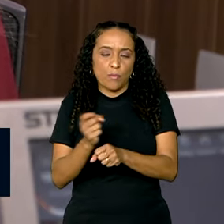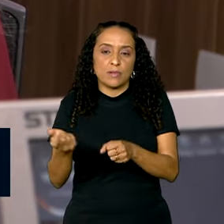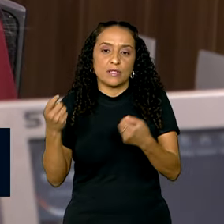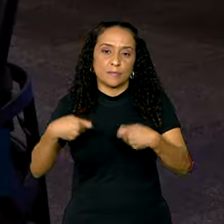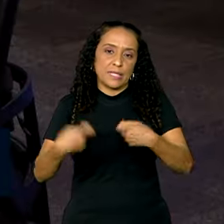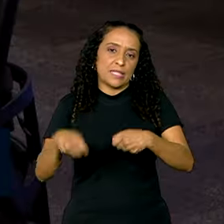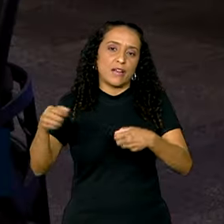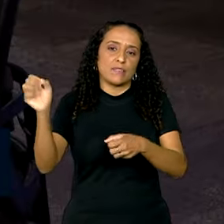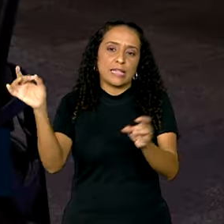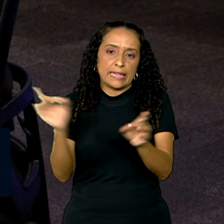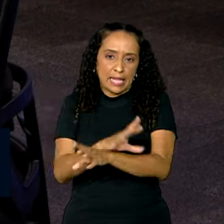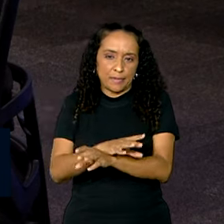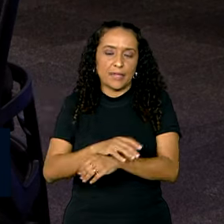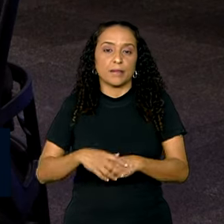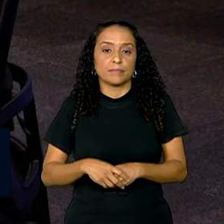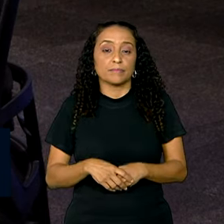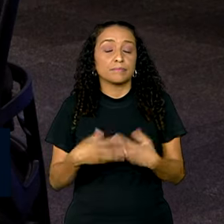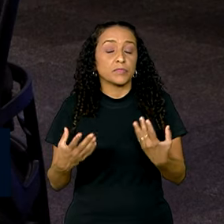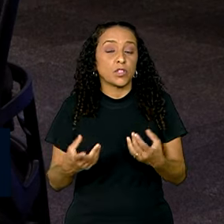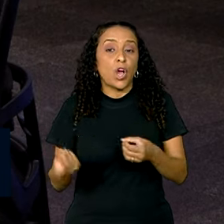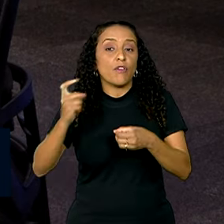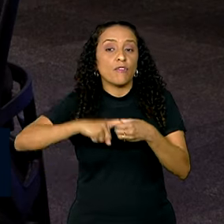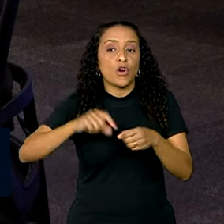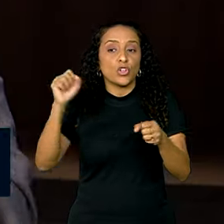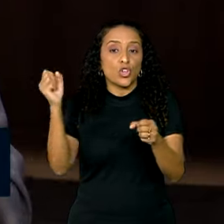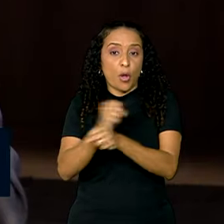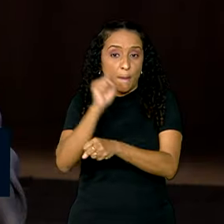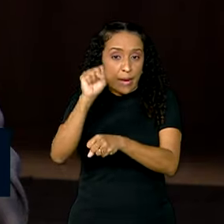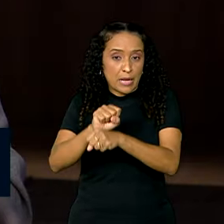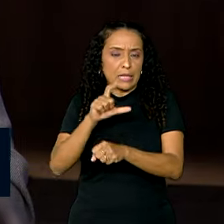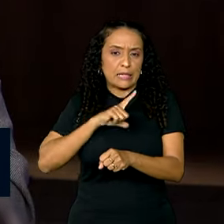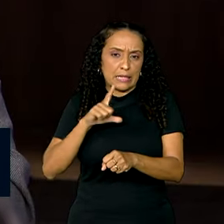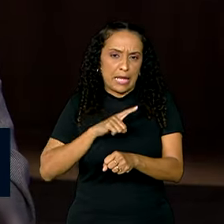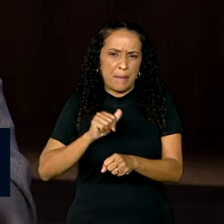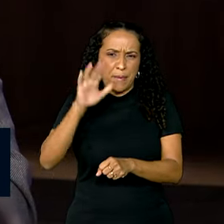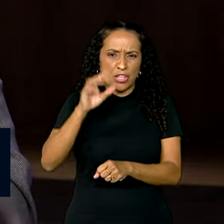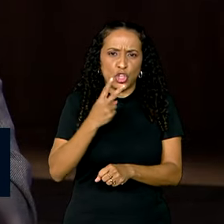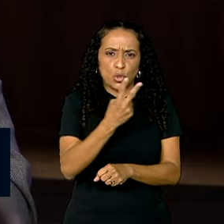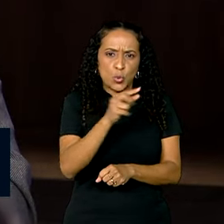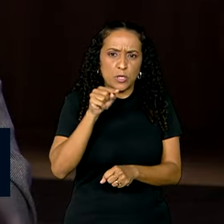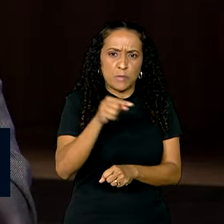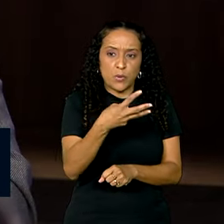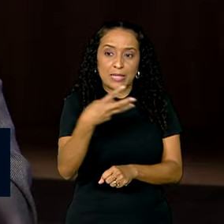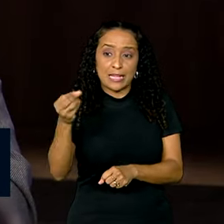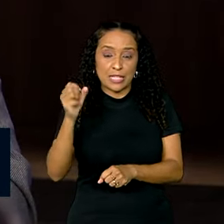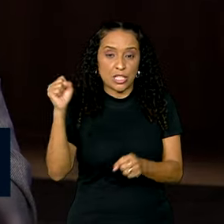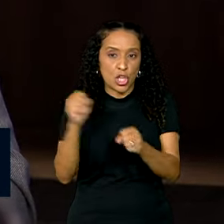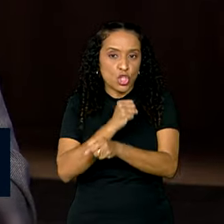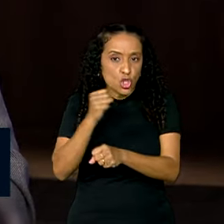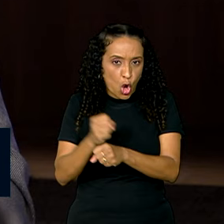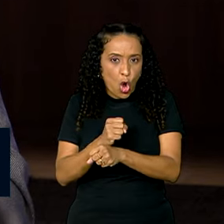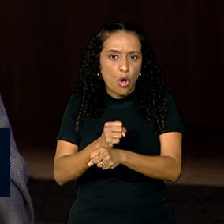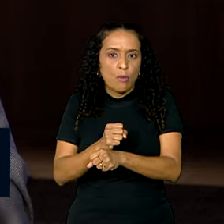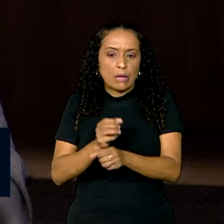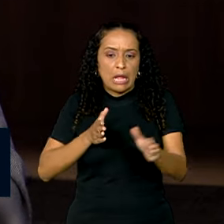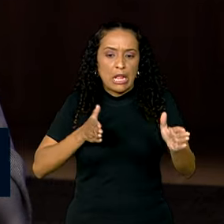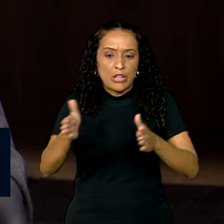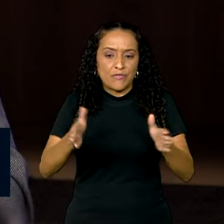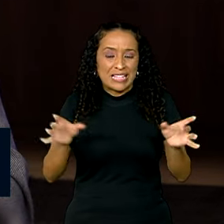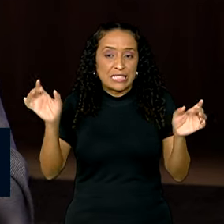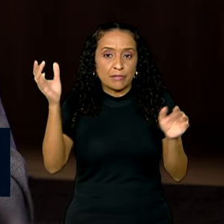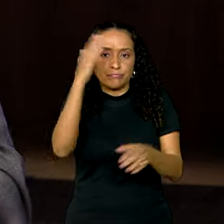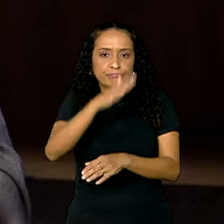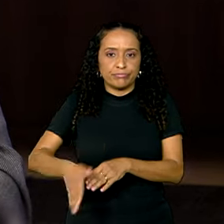retomadas bom a gente tá falando de retomada de obras paralisadas mas existem mais de 2300 obras em fase de